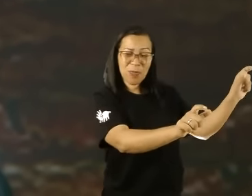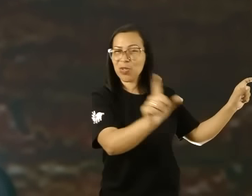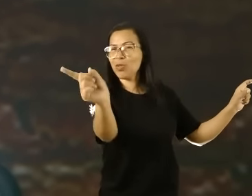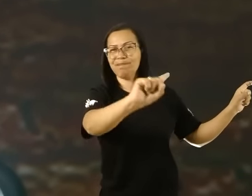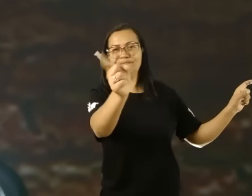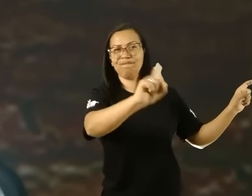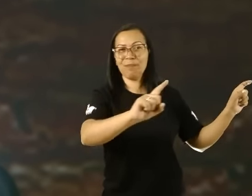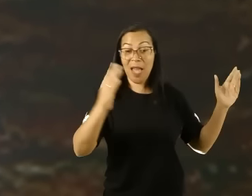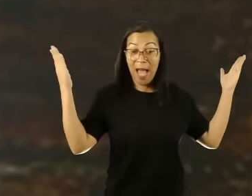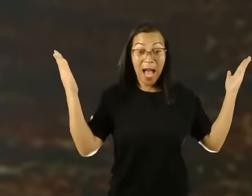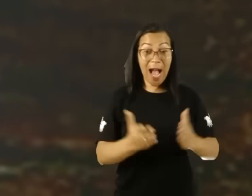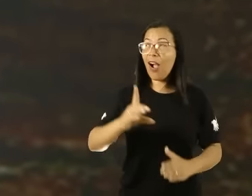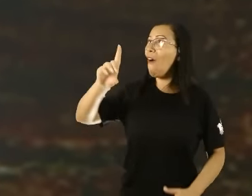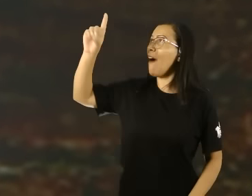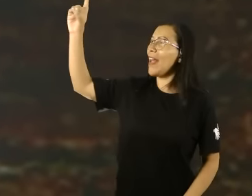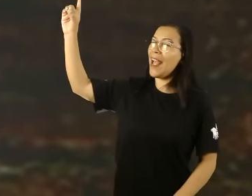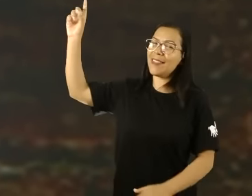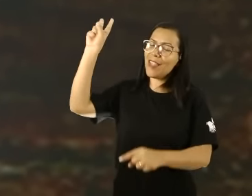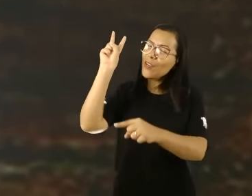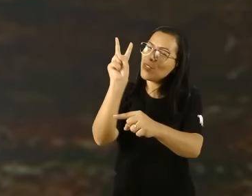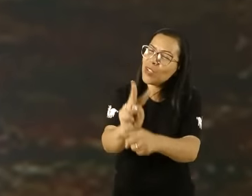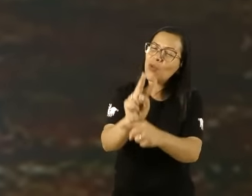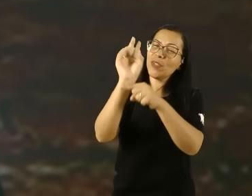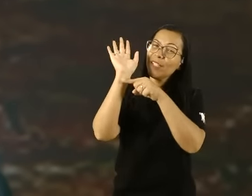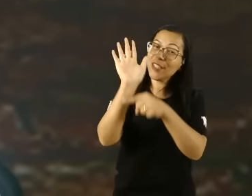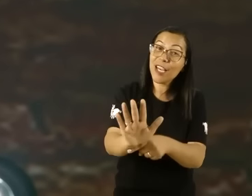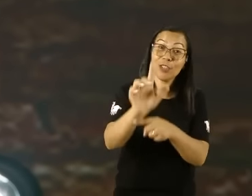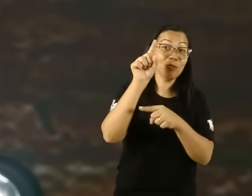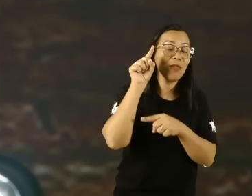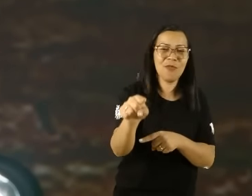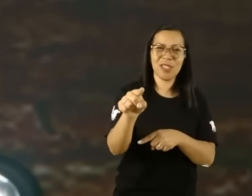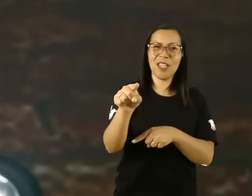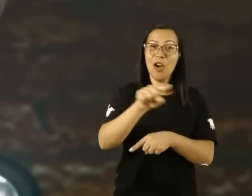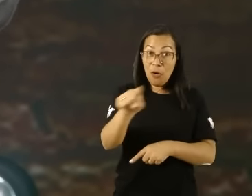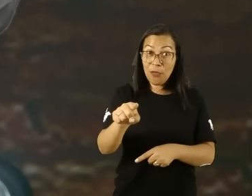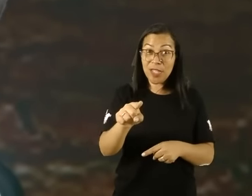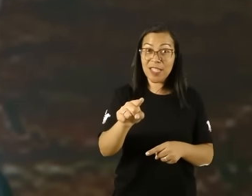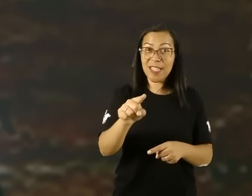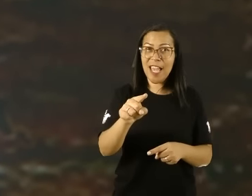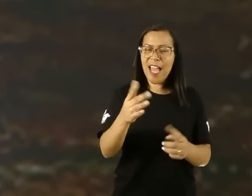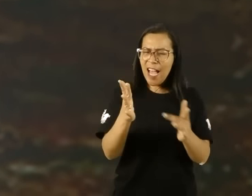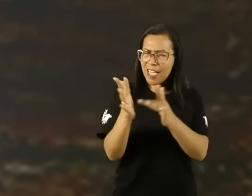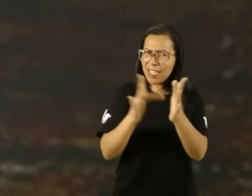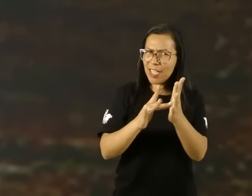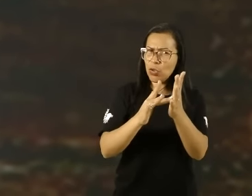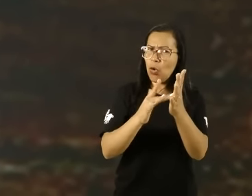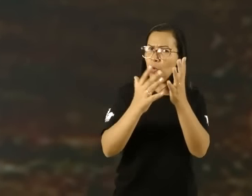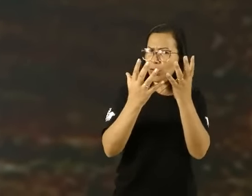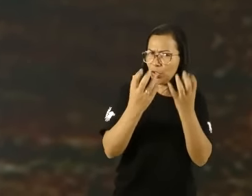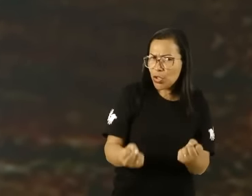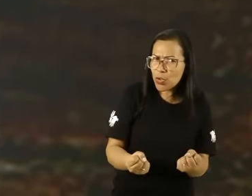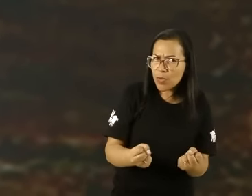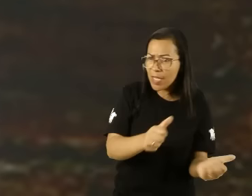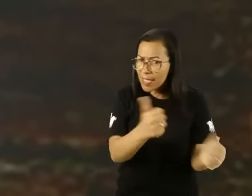Jesus porque vem à igreja, você é de Jesus porque Ele lavou o teu interior. Você desceu numa piscina e disse que estava morrendo para o mundo e nascendo para Cristo. A